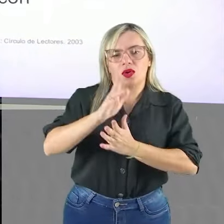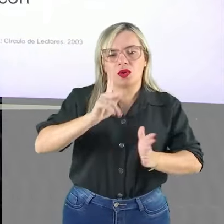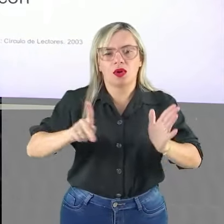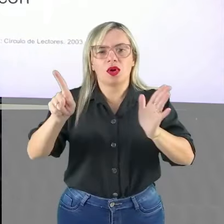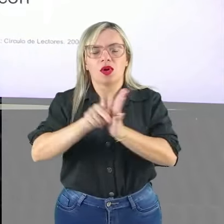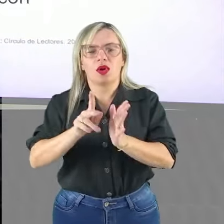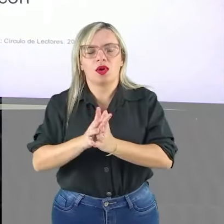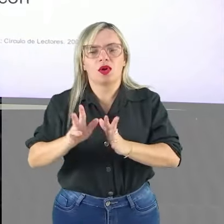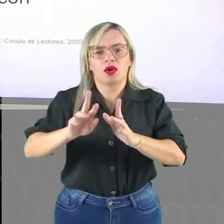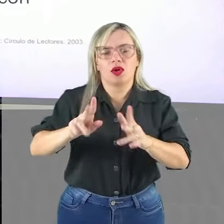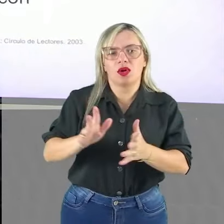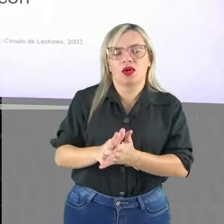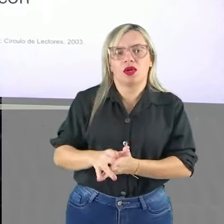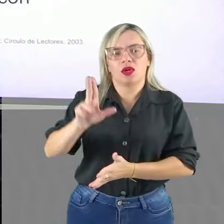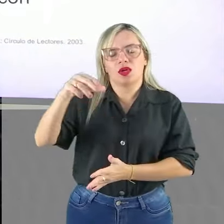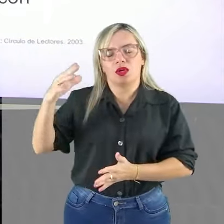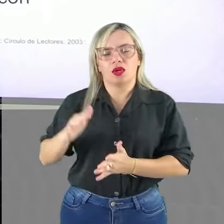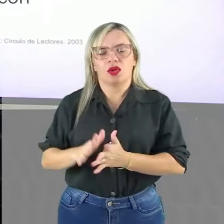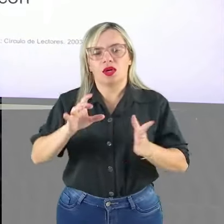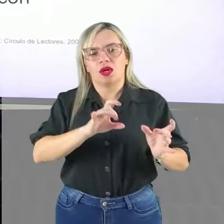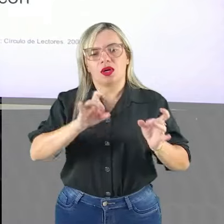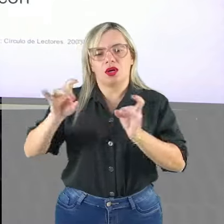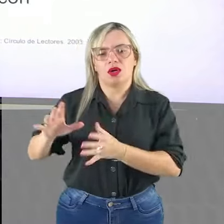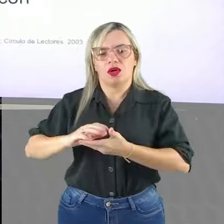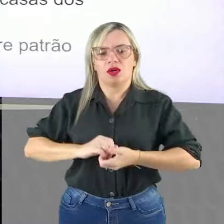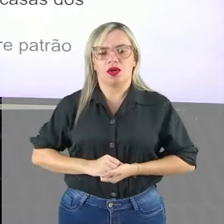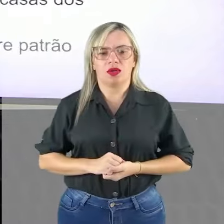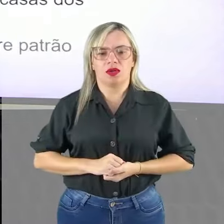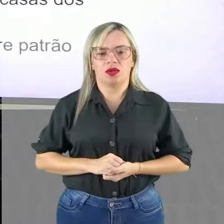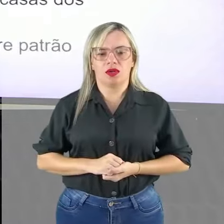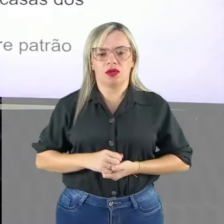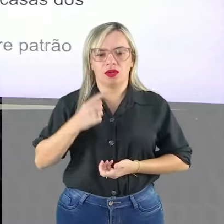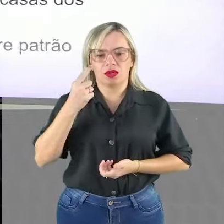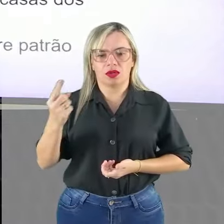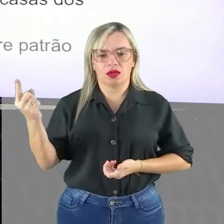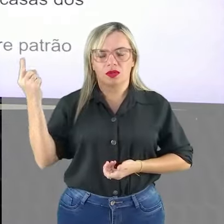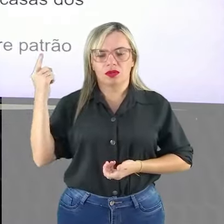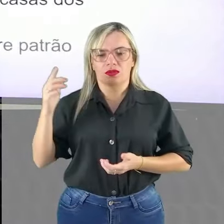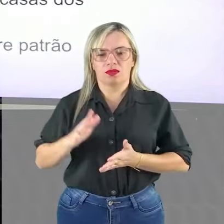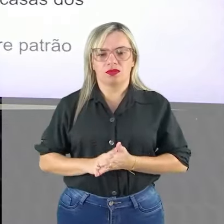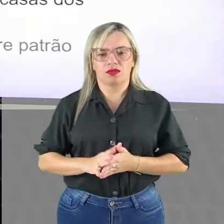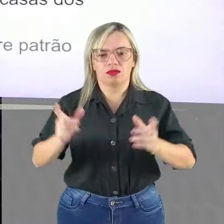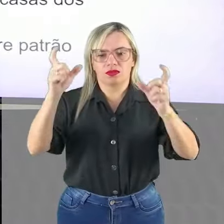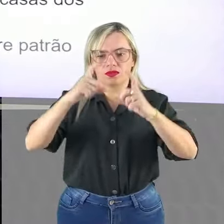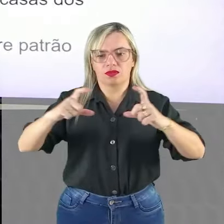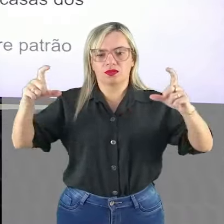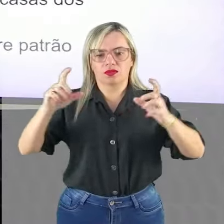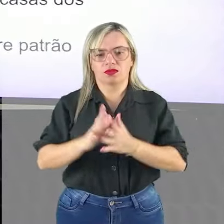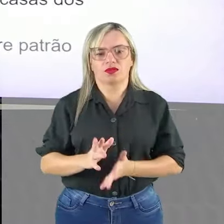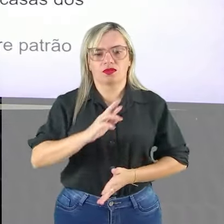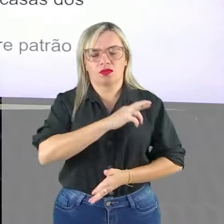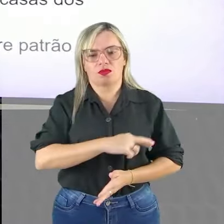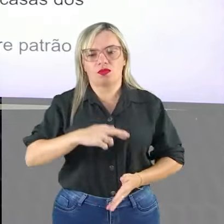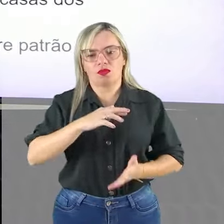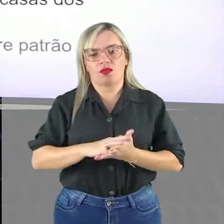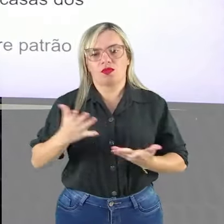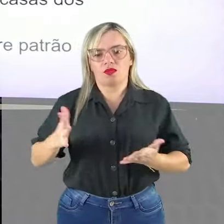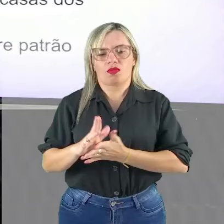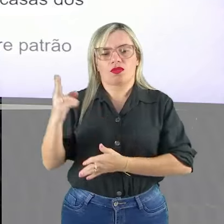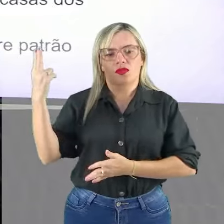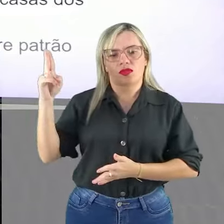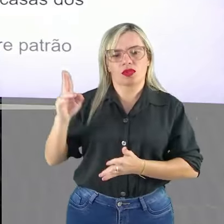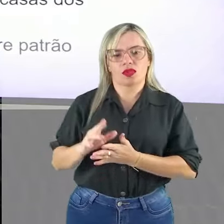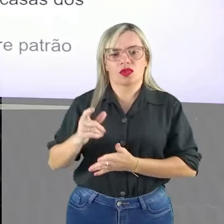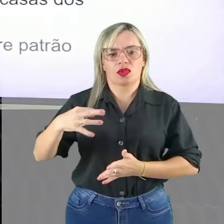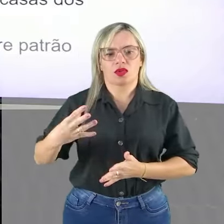diferente que nunca abandonou né Então bora lá pra questão Olha só no fragmento do romance A Uruguai que é auxílio como eu